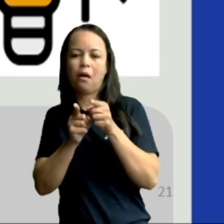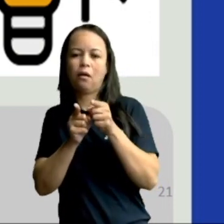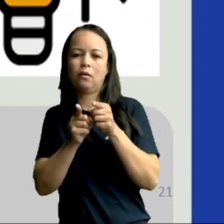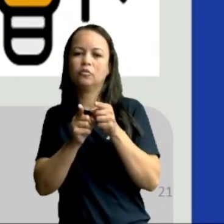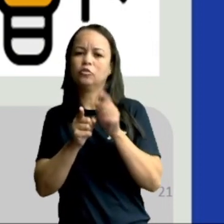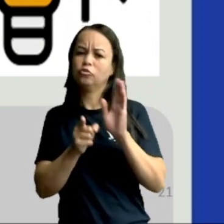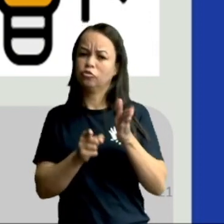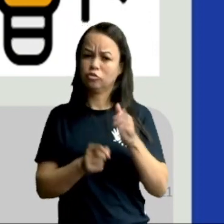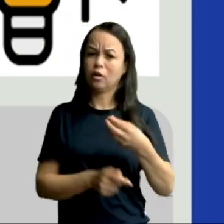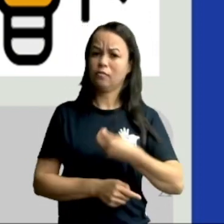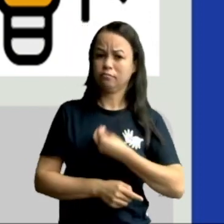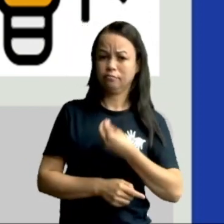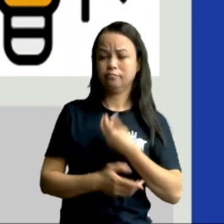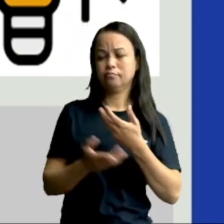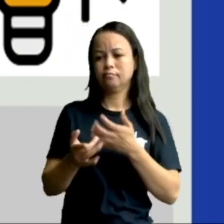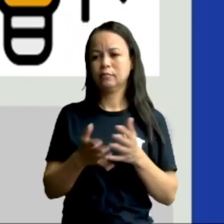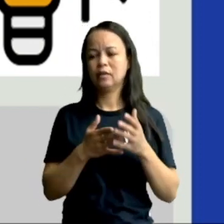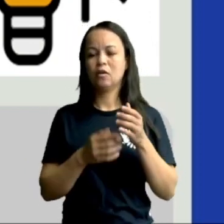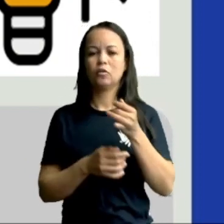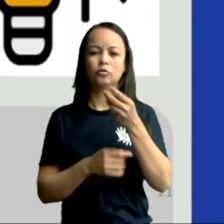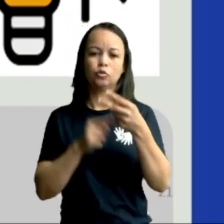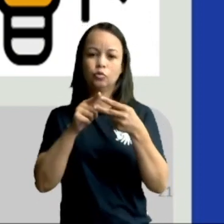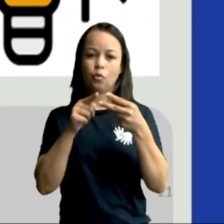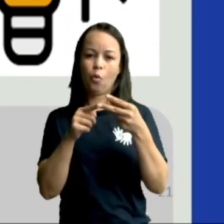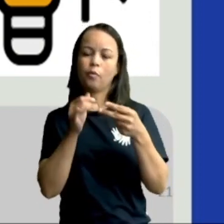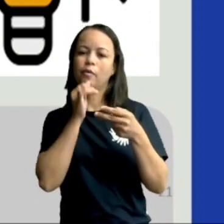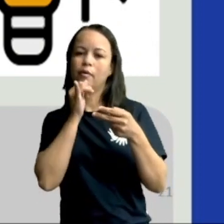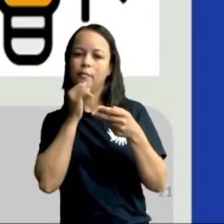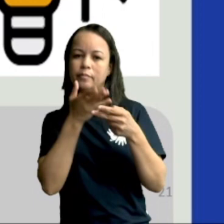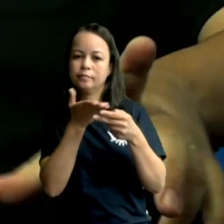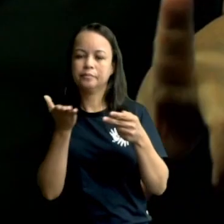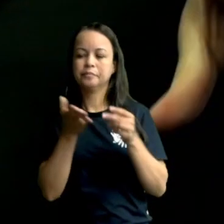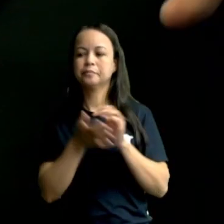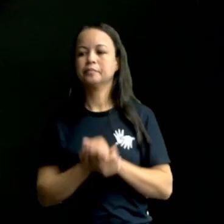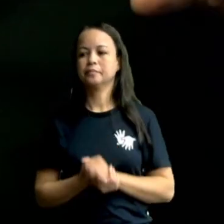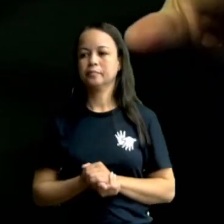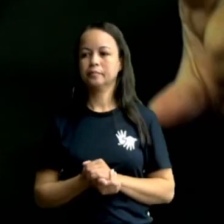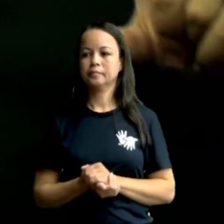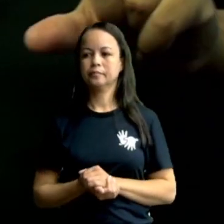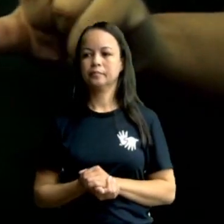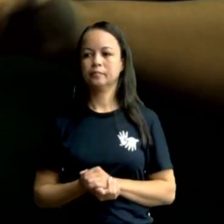existentes. Vou dar aqui dois exemplos para você. Volta para mim, para a gente ver.